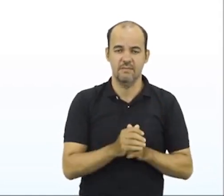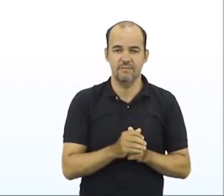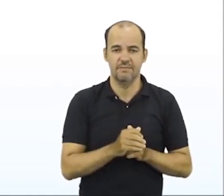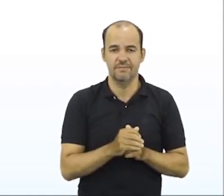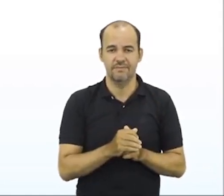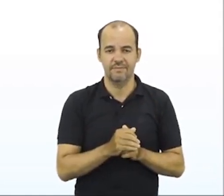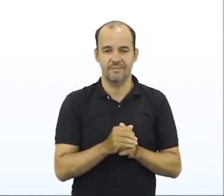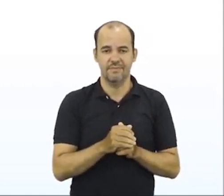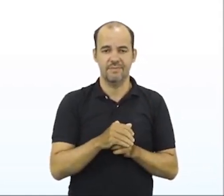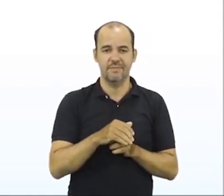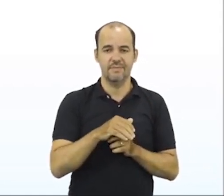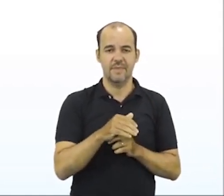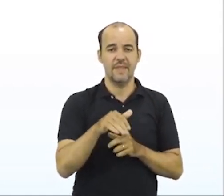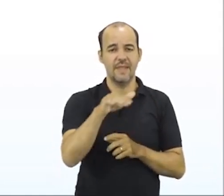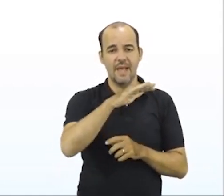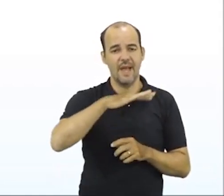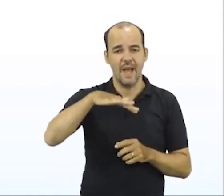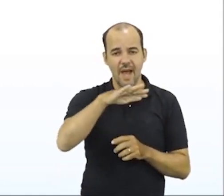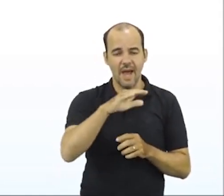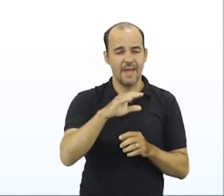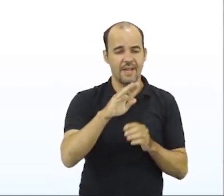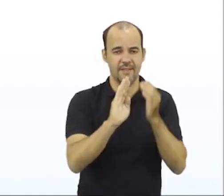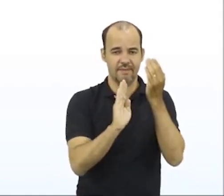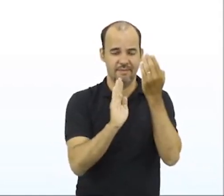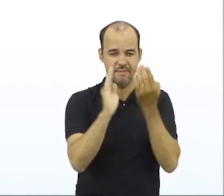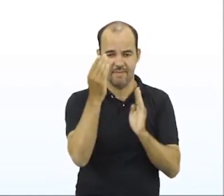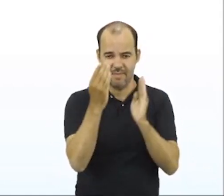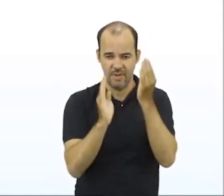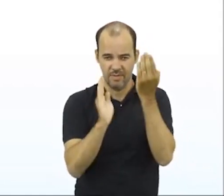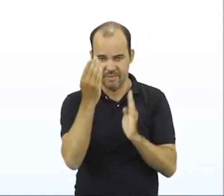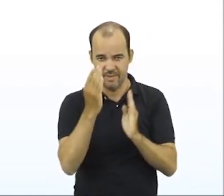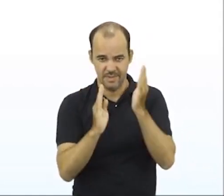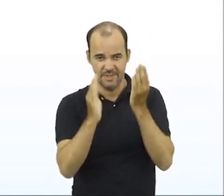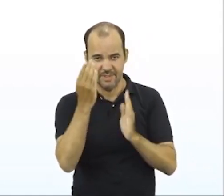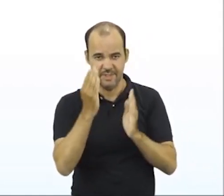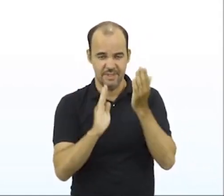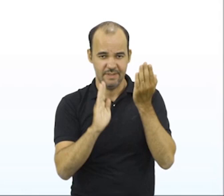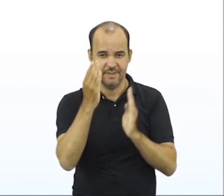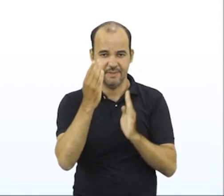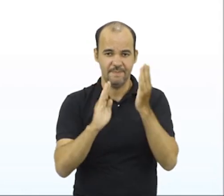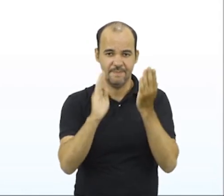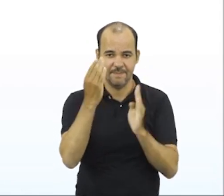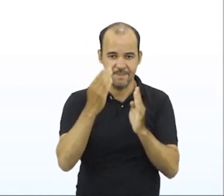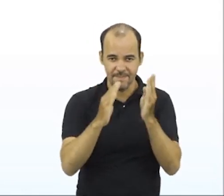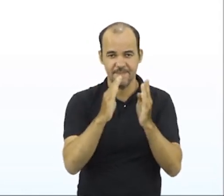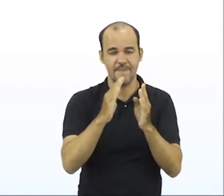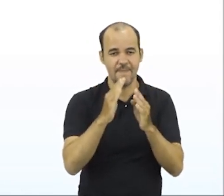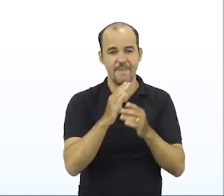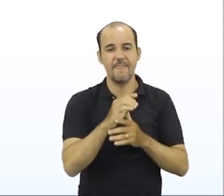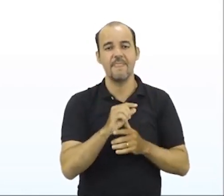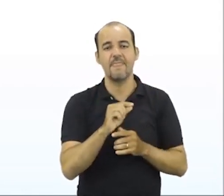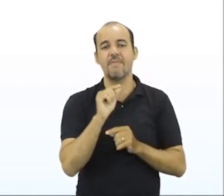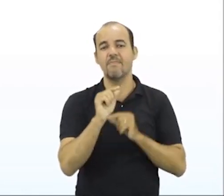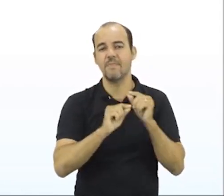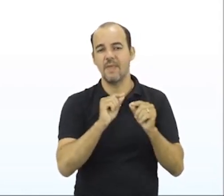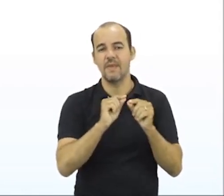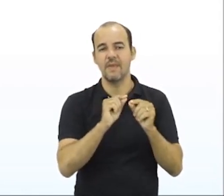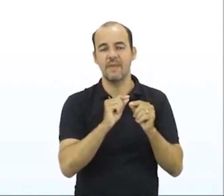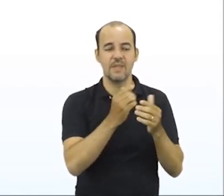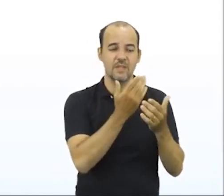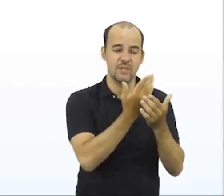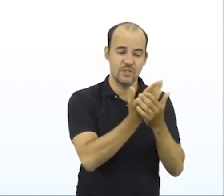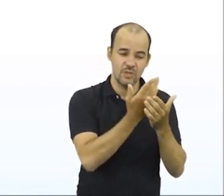parte, da biologia. Isso aqui é a parte da biologia